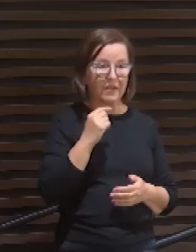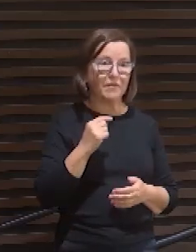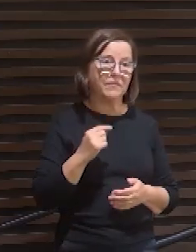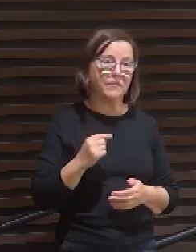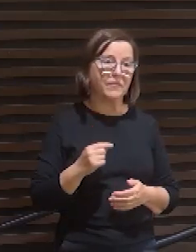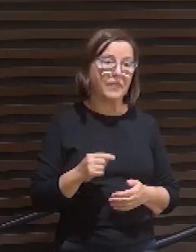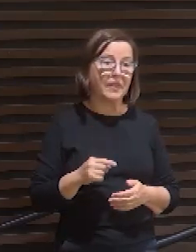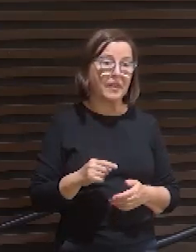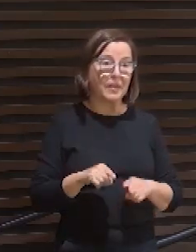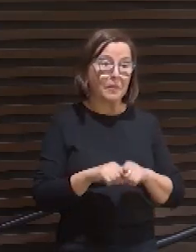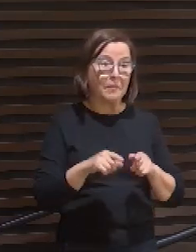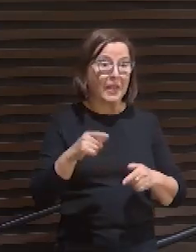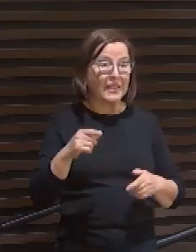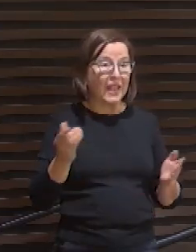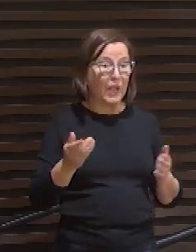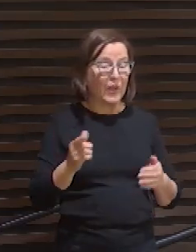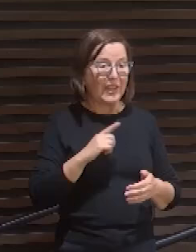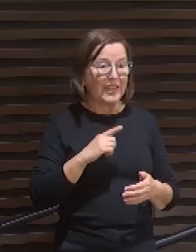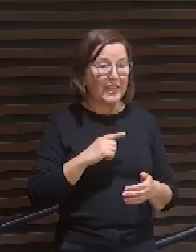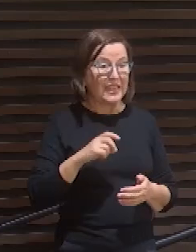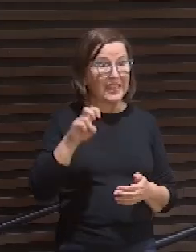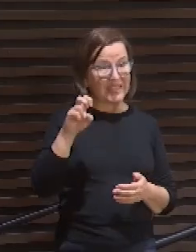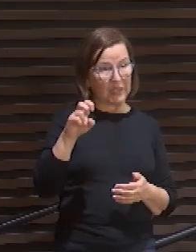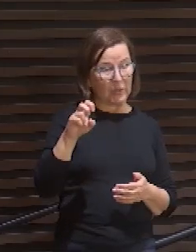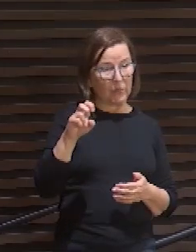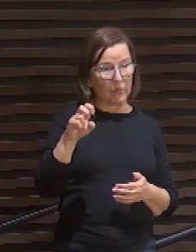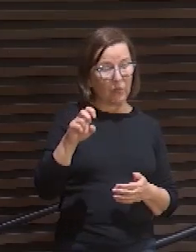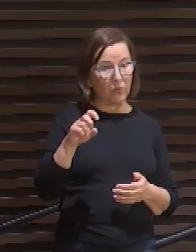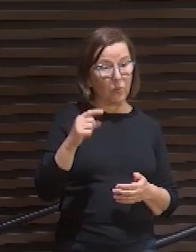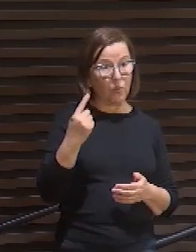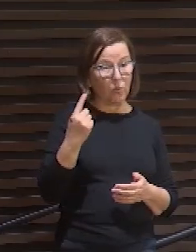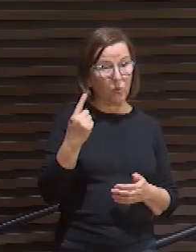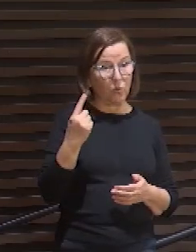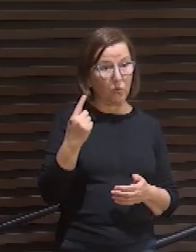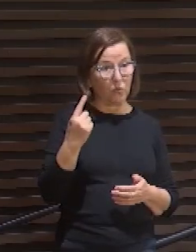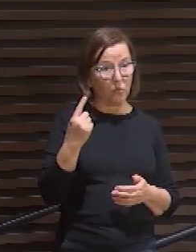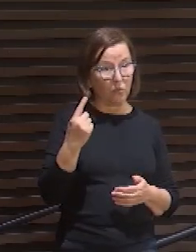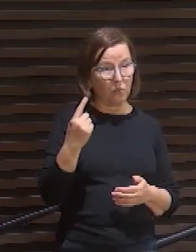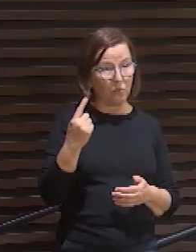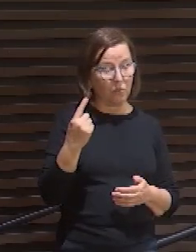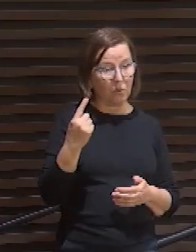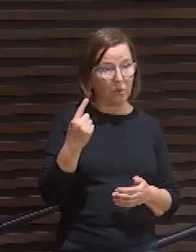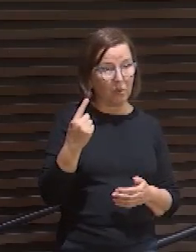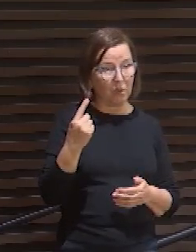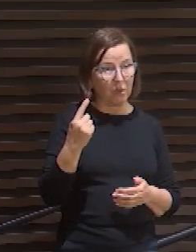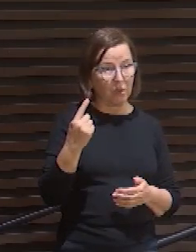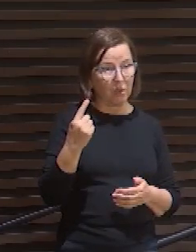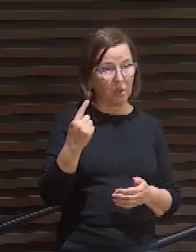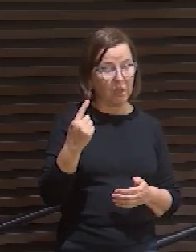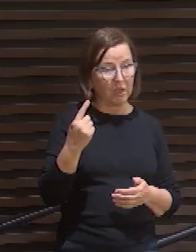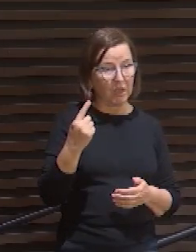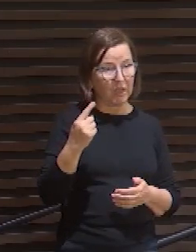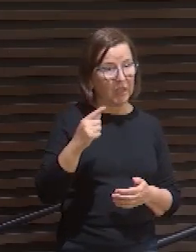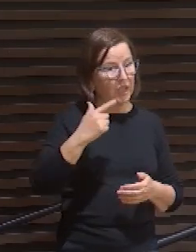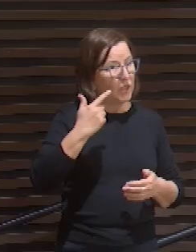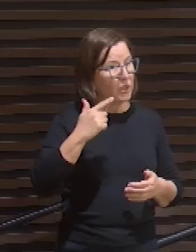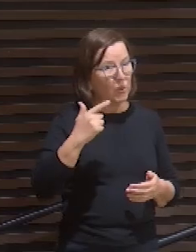das 5, uma está sem um cabelo branco sequer.